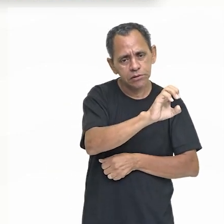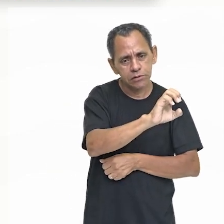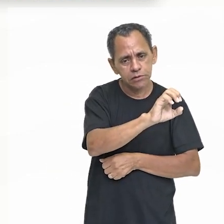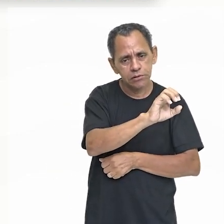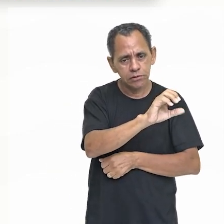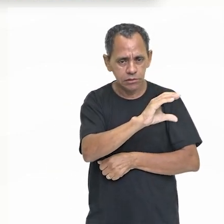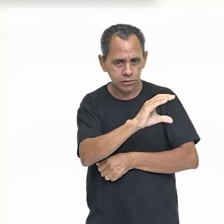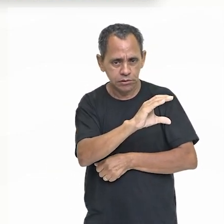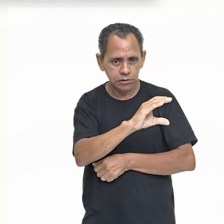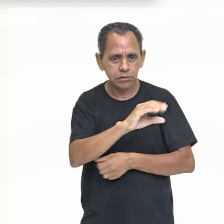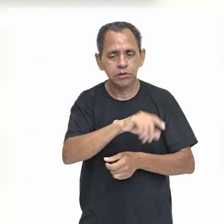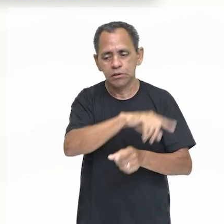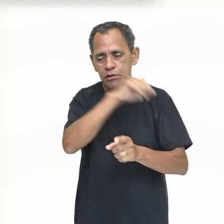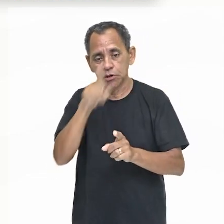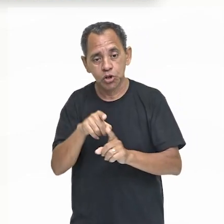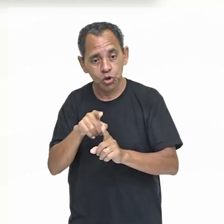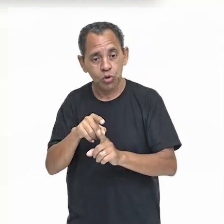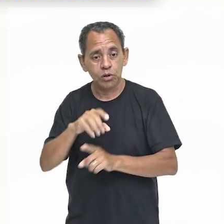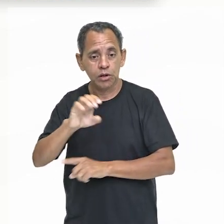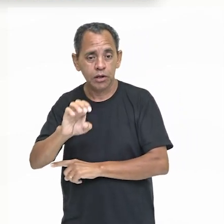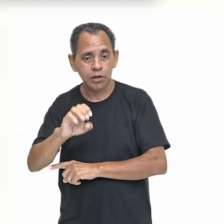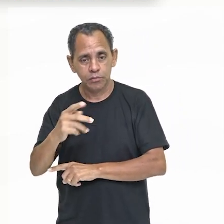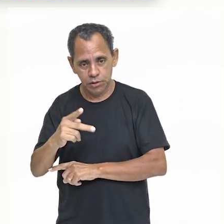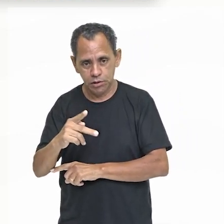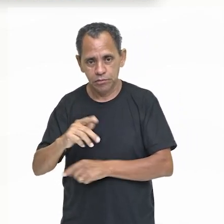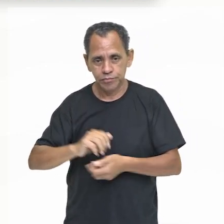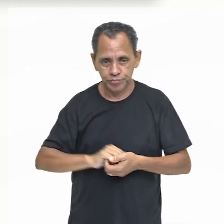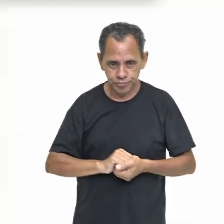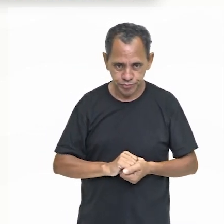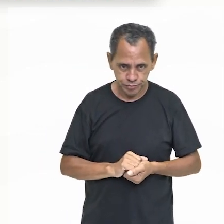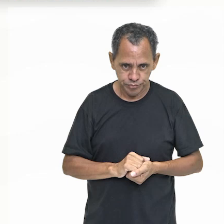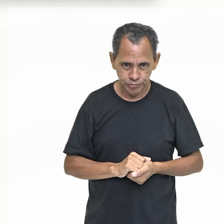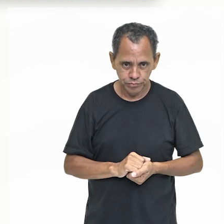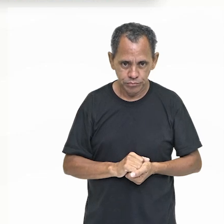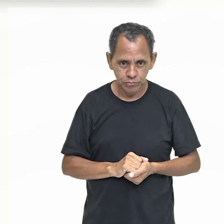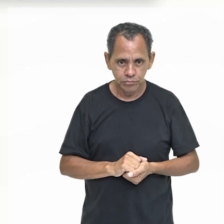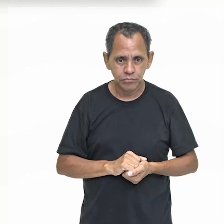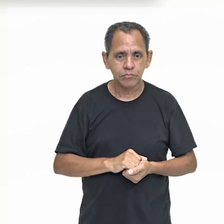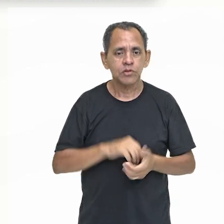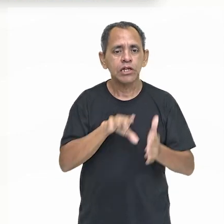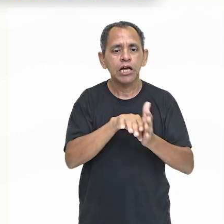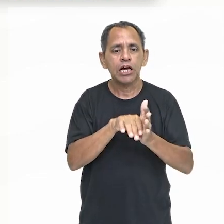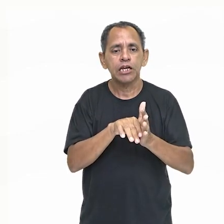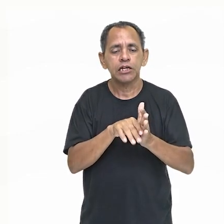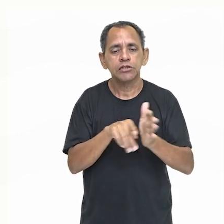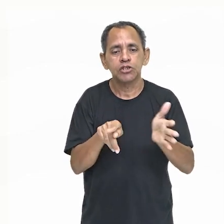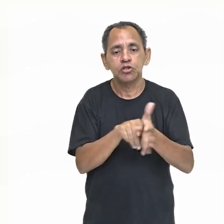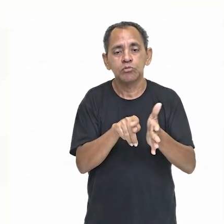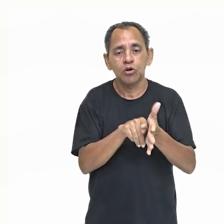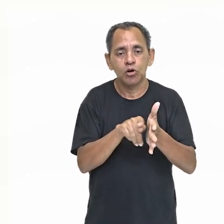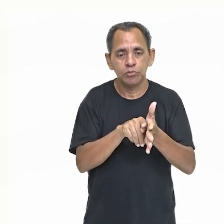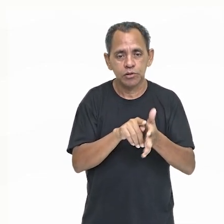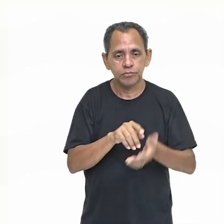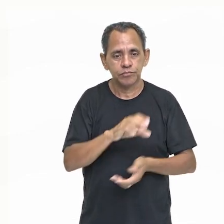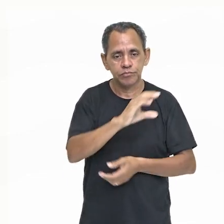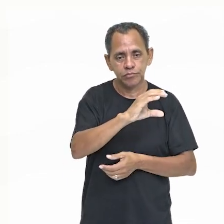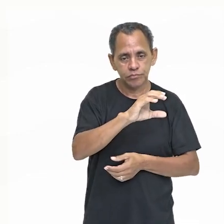potencial que é o que a gente vai definir Agora vamos começar Então definindo o que é a energia